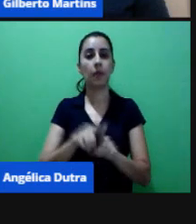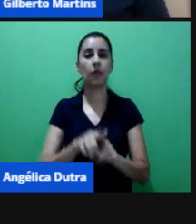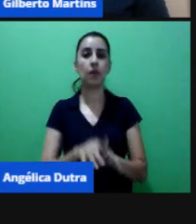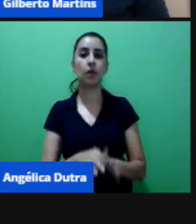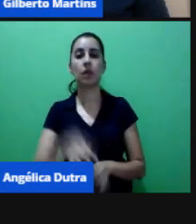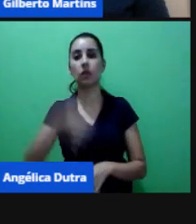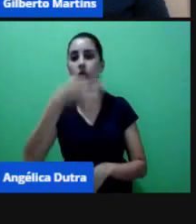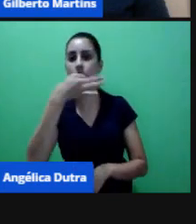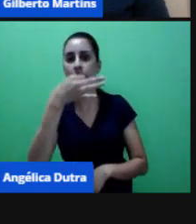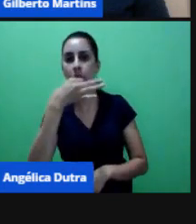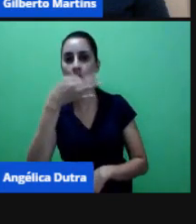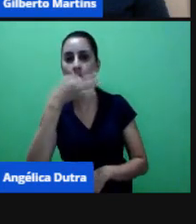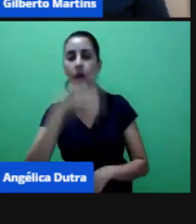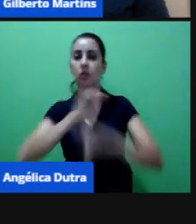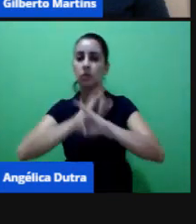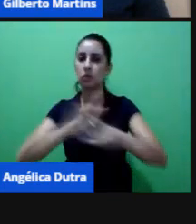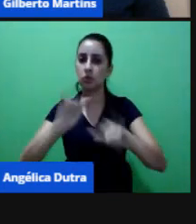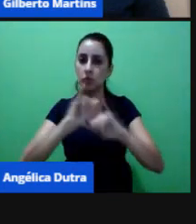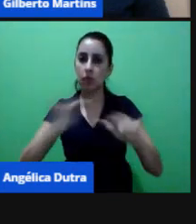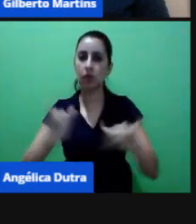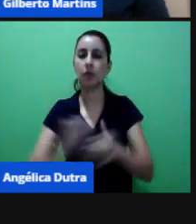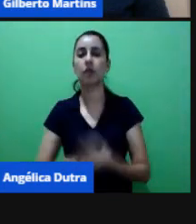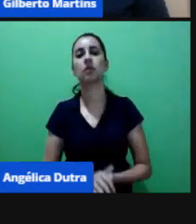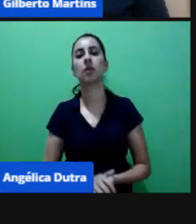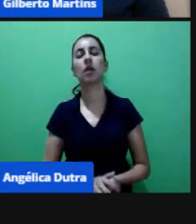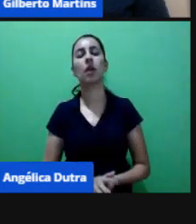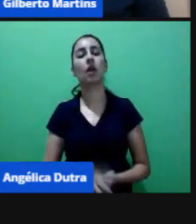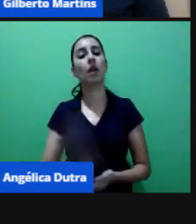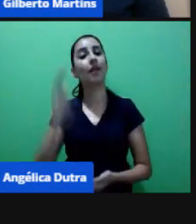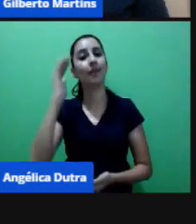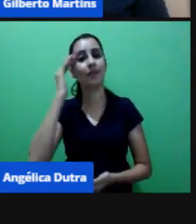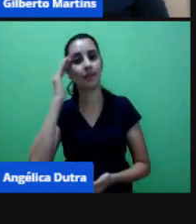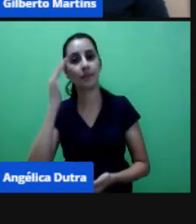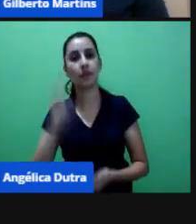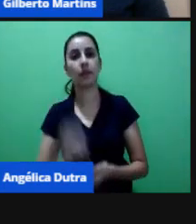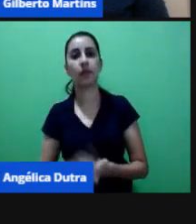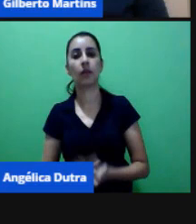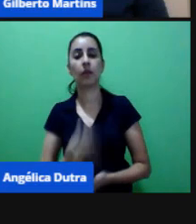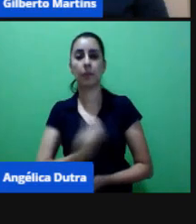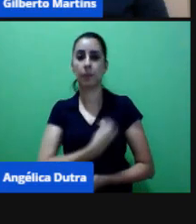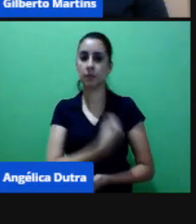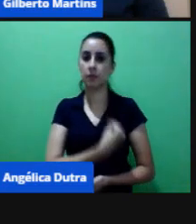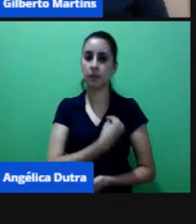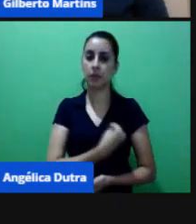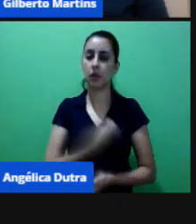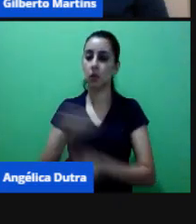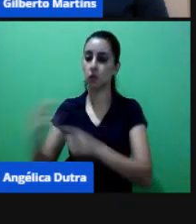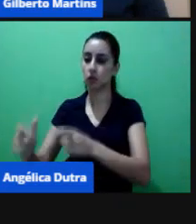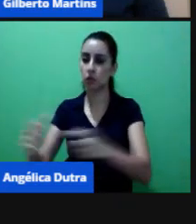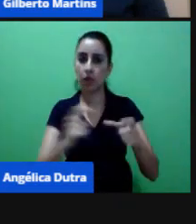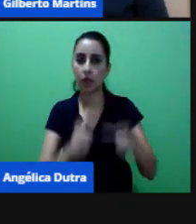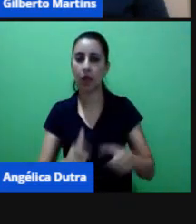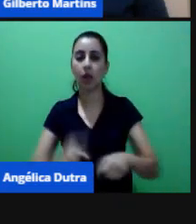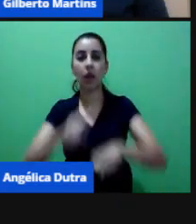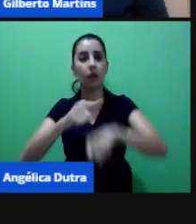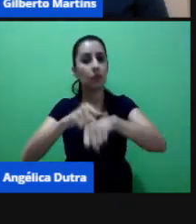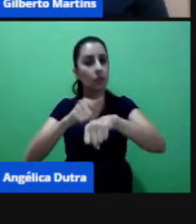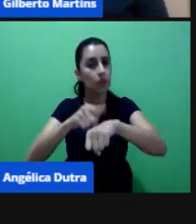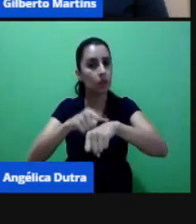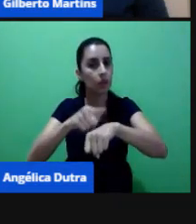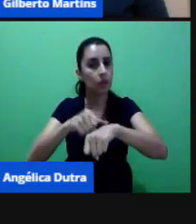identificar em notícias, fatos, participantes, local, momento, tempo da ocorrência, o